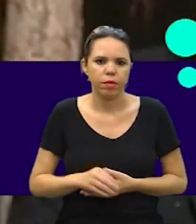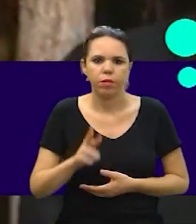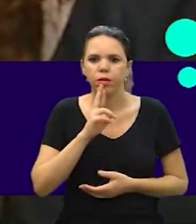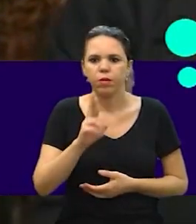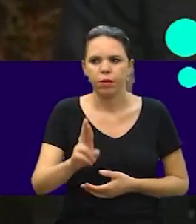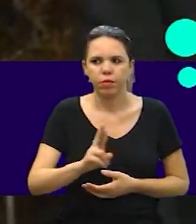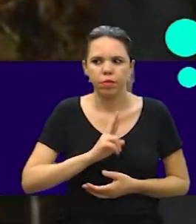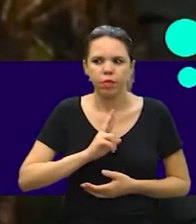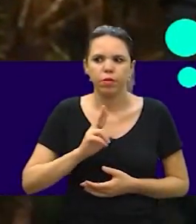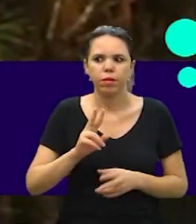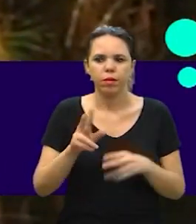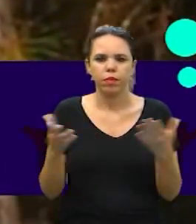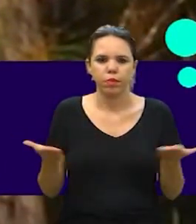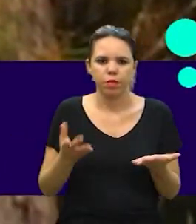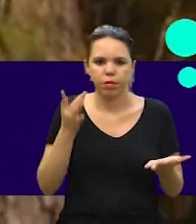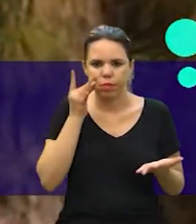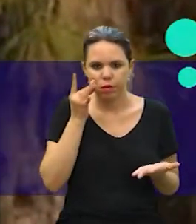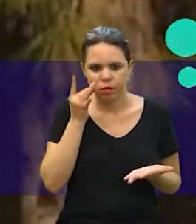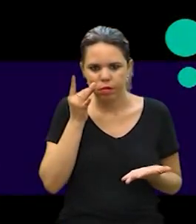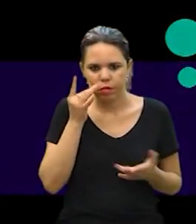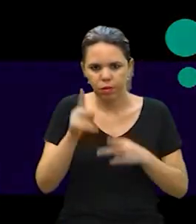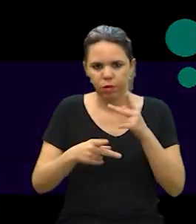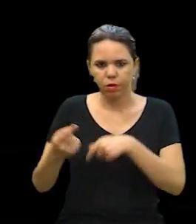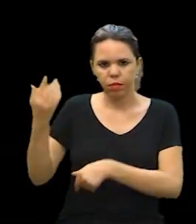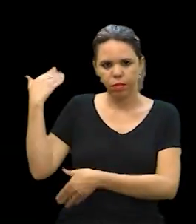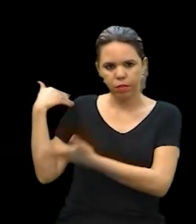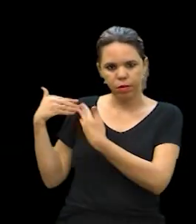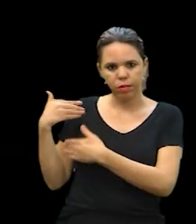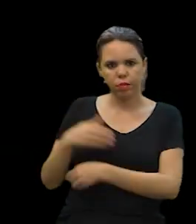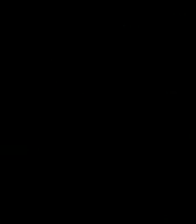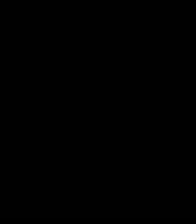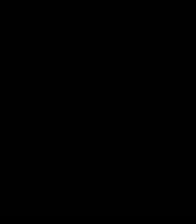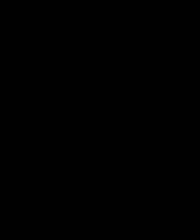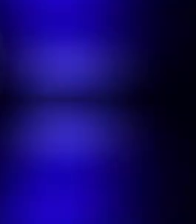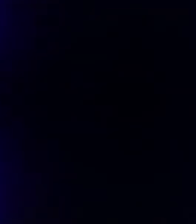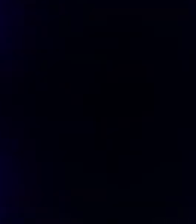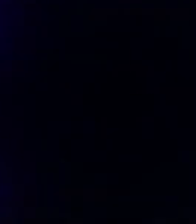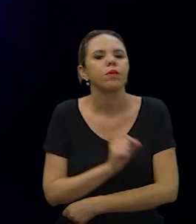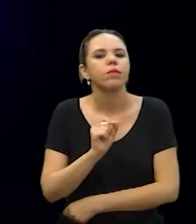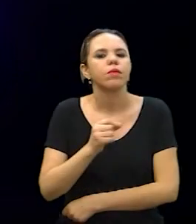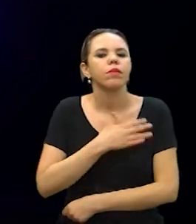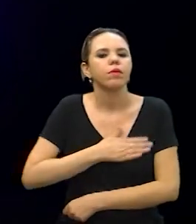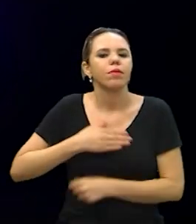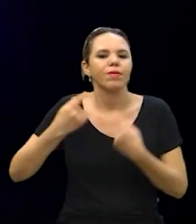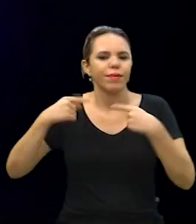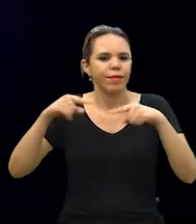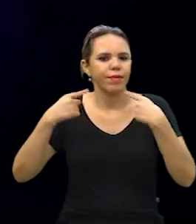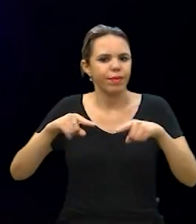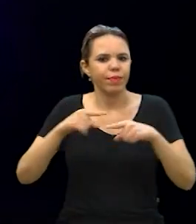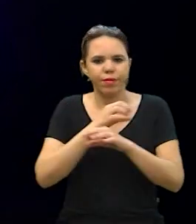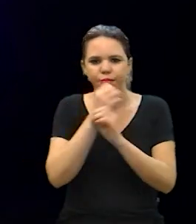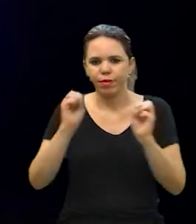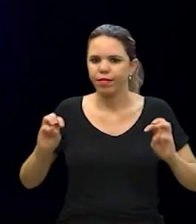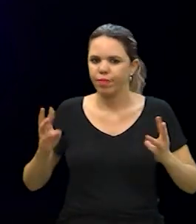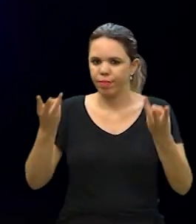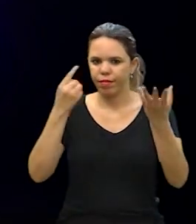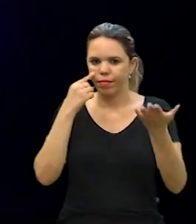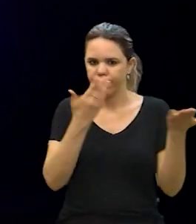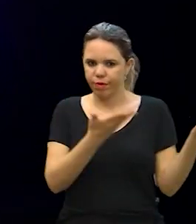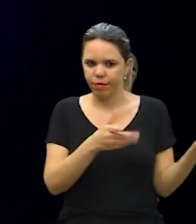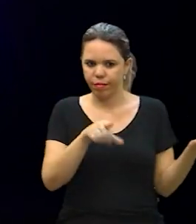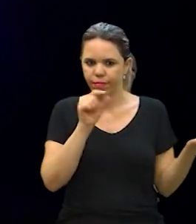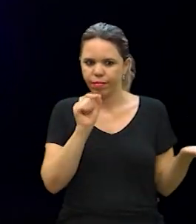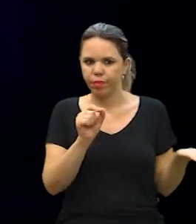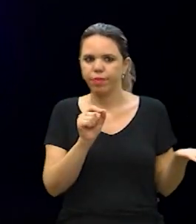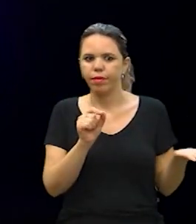que busca respostas sobre o presente com nossos ancestrais. E para quem gosta de música, um bom